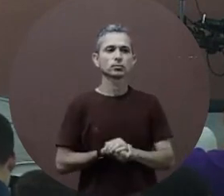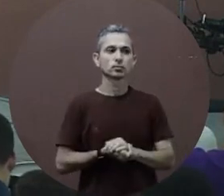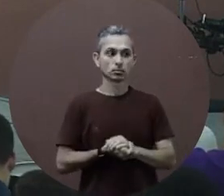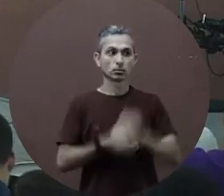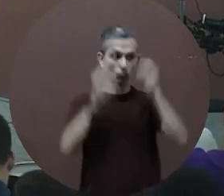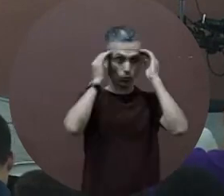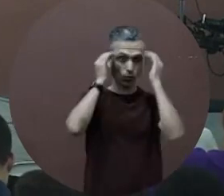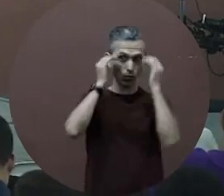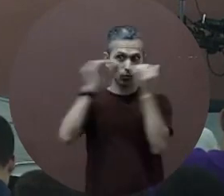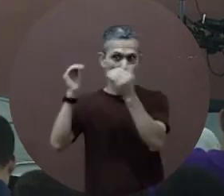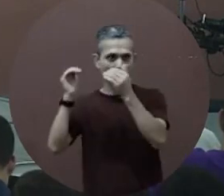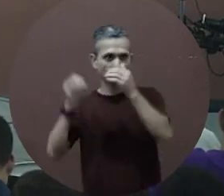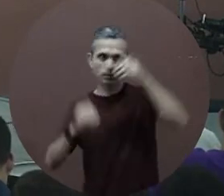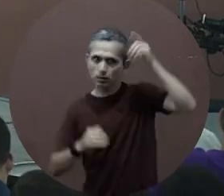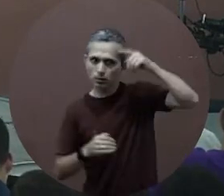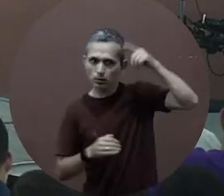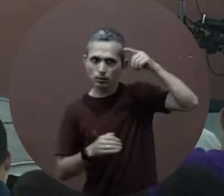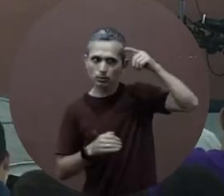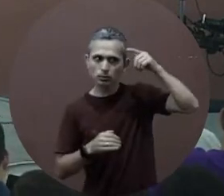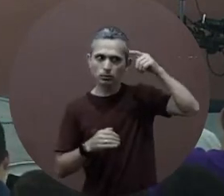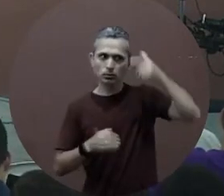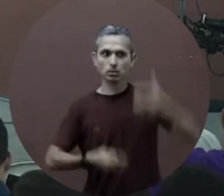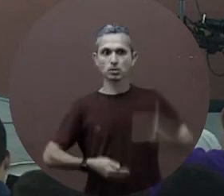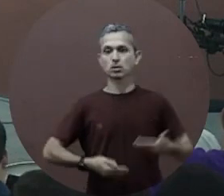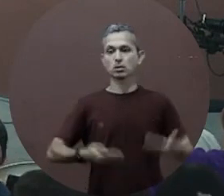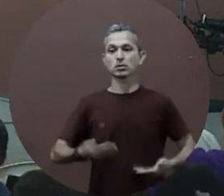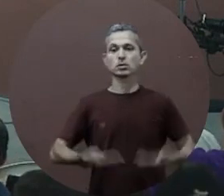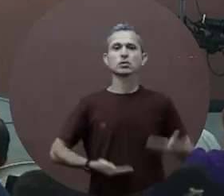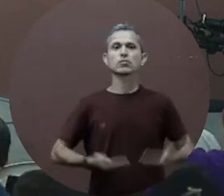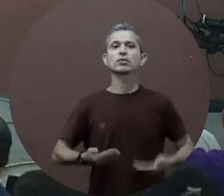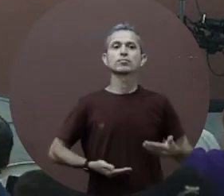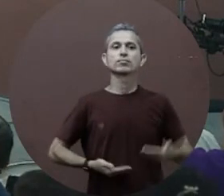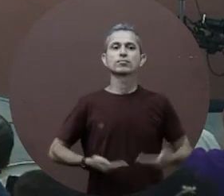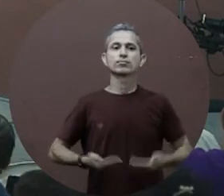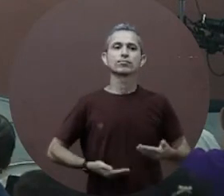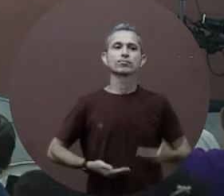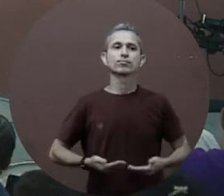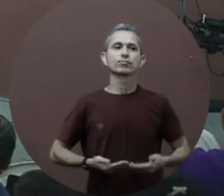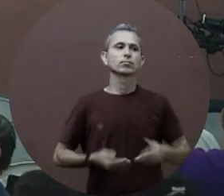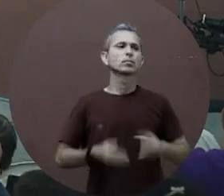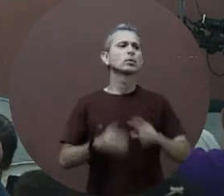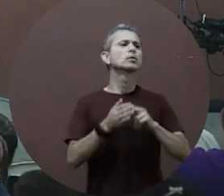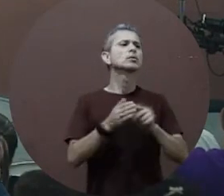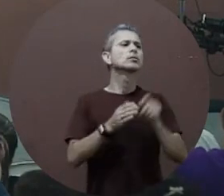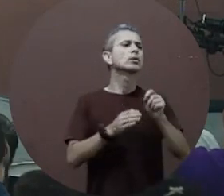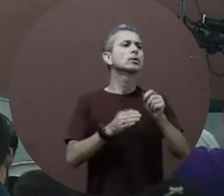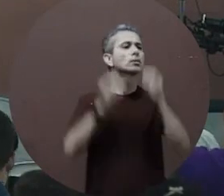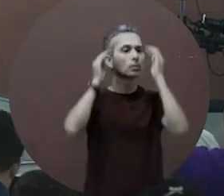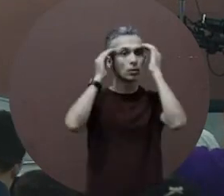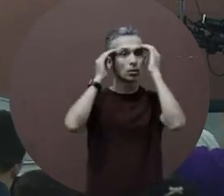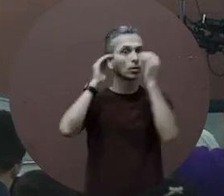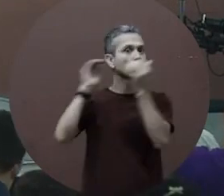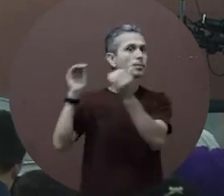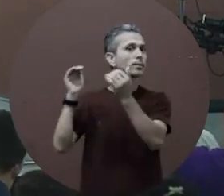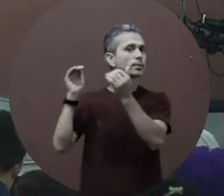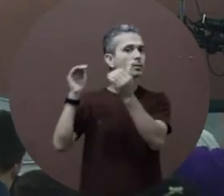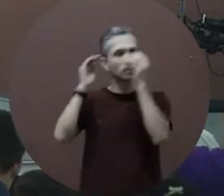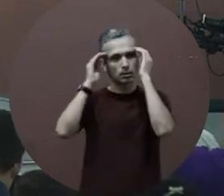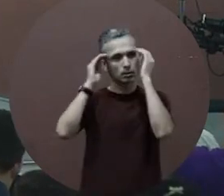Obedeçam aos seus líderes e sejam submissos. O que significa? Obedecer, o chamado a